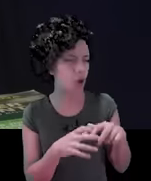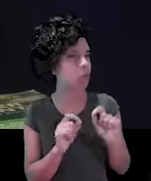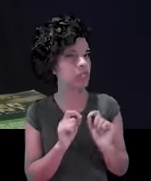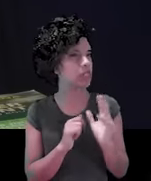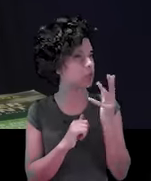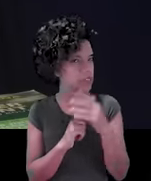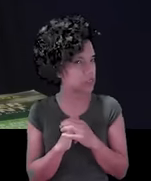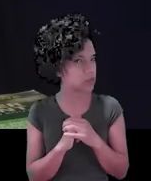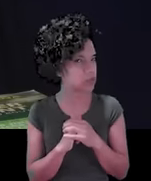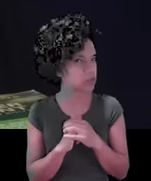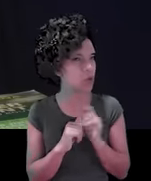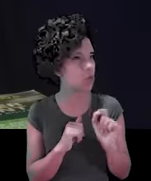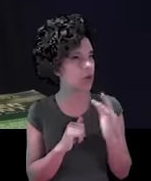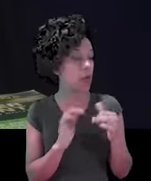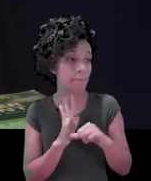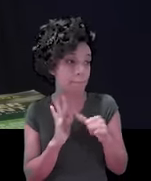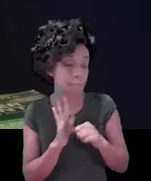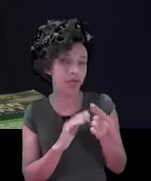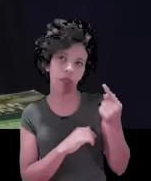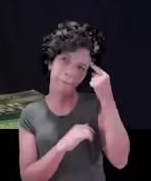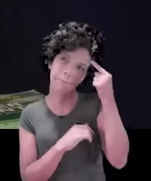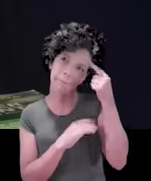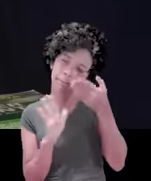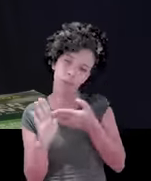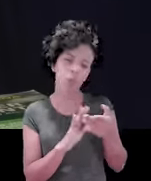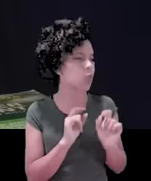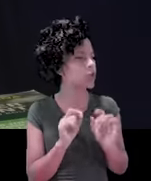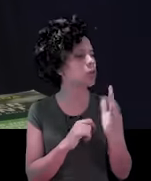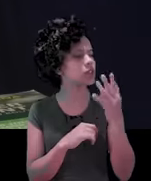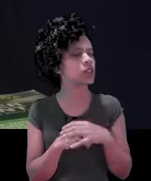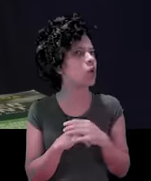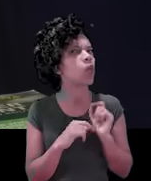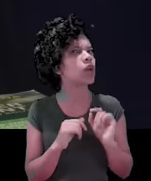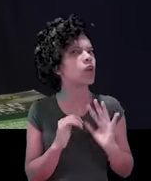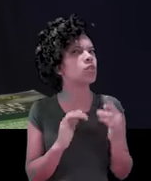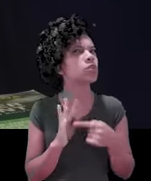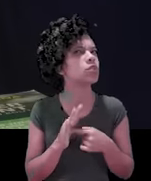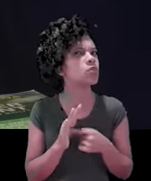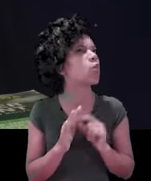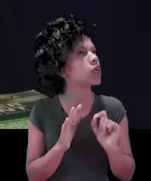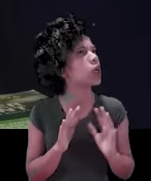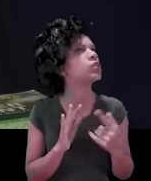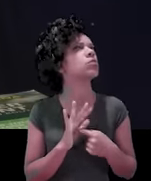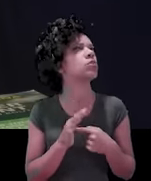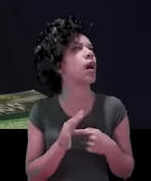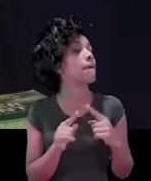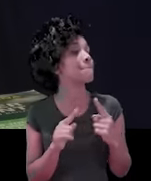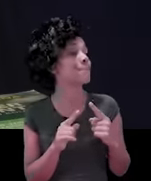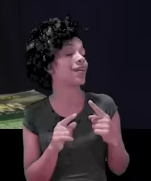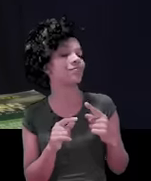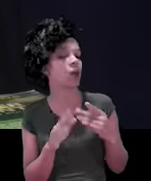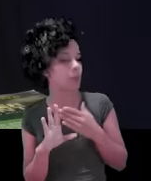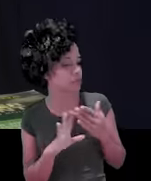aconteceu ei ei cara primeiro ficou na minha cabeça direto o que aconteceu que você botou ficando você que tomou todas que você mandou mas eu mostro ele